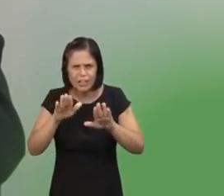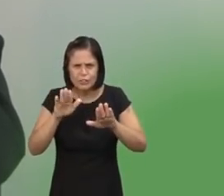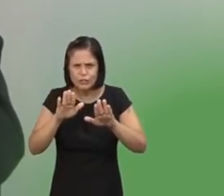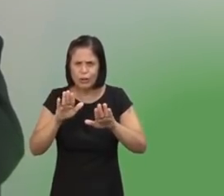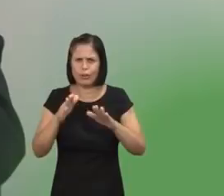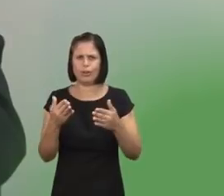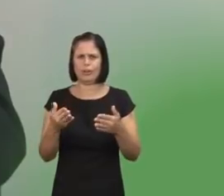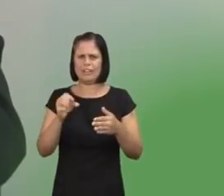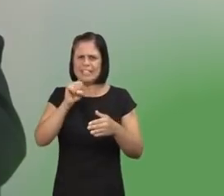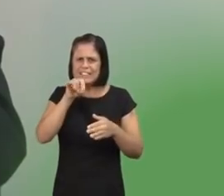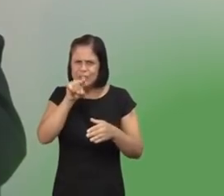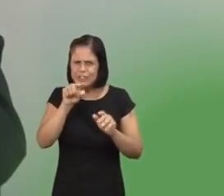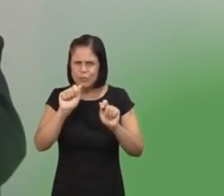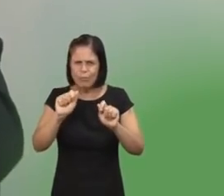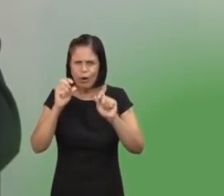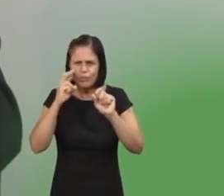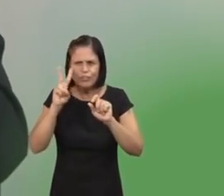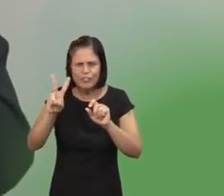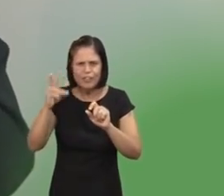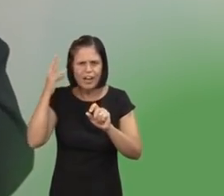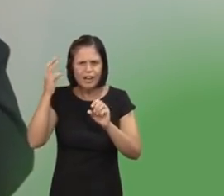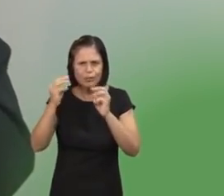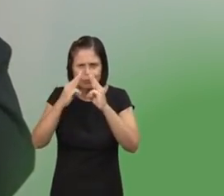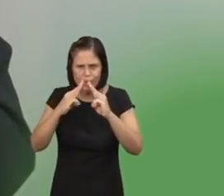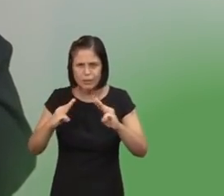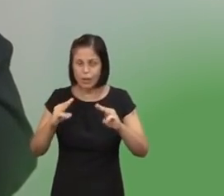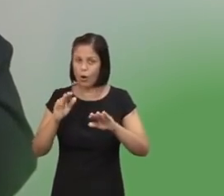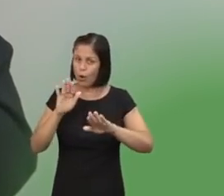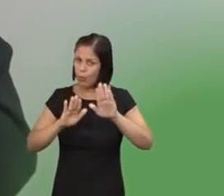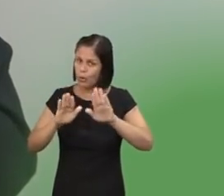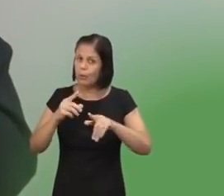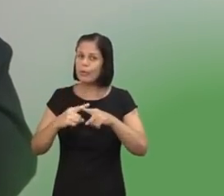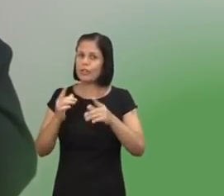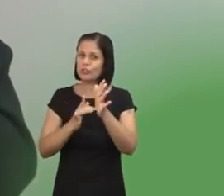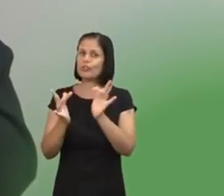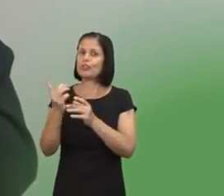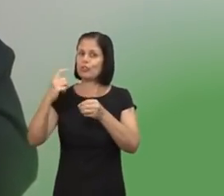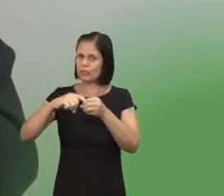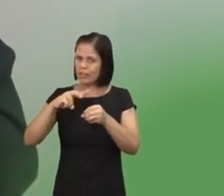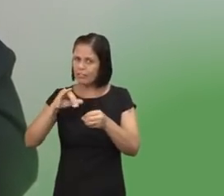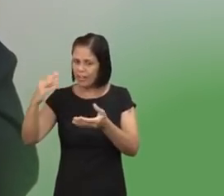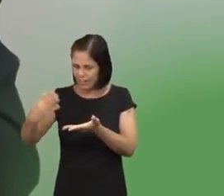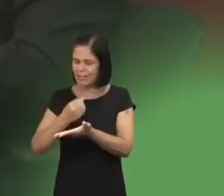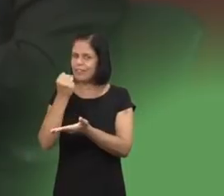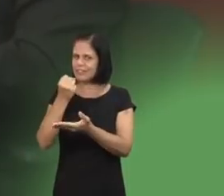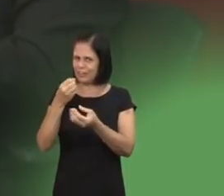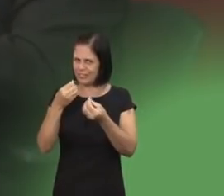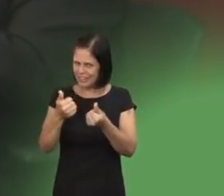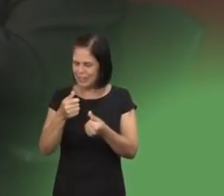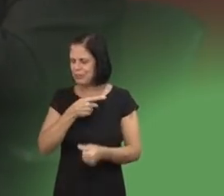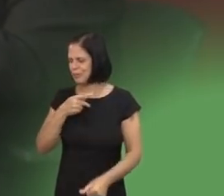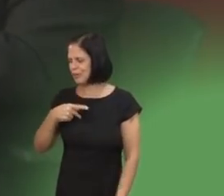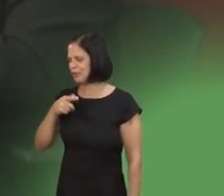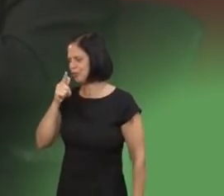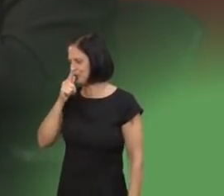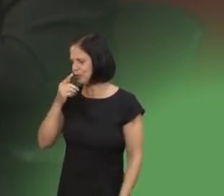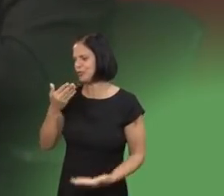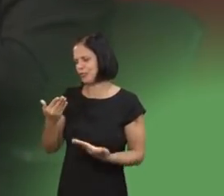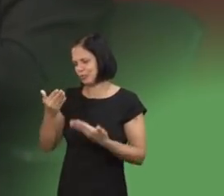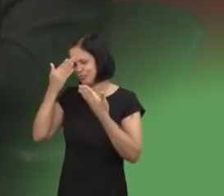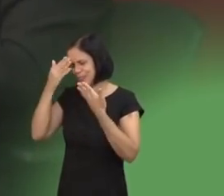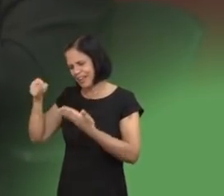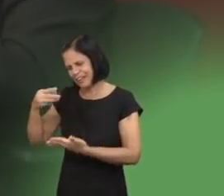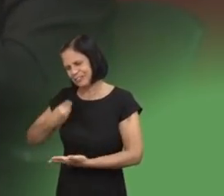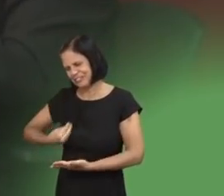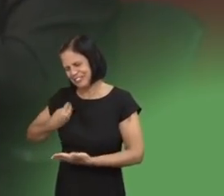acesso a esse programa, de que Jesus está voltando para buscar a sua igreja. Pastor Gilson, mais uma vez agradecemos a